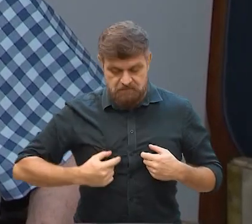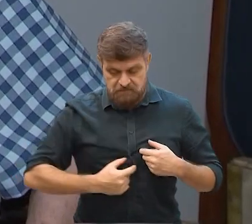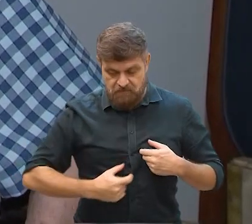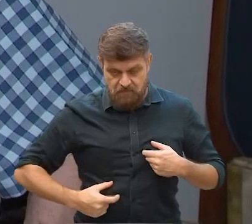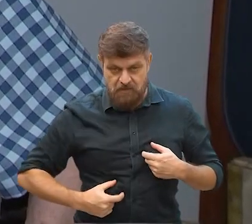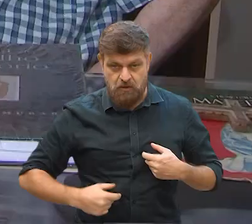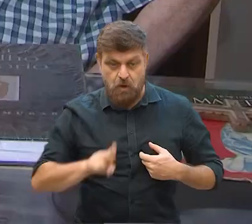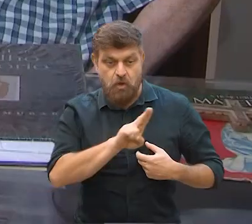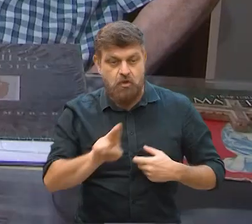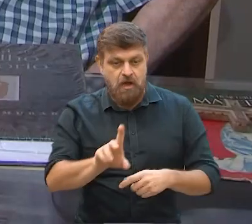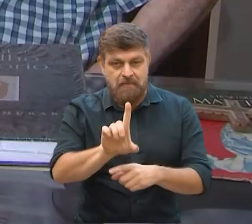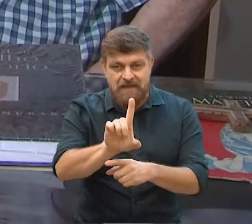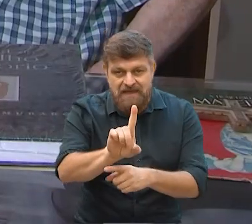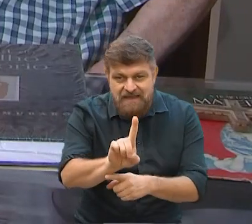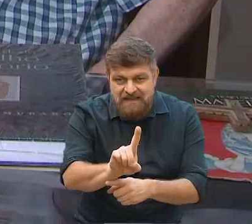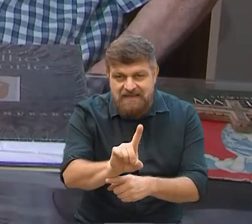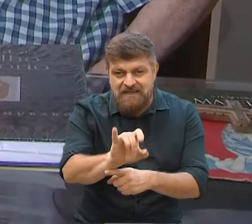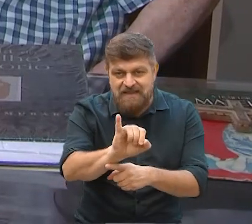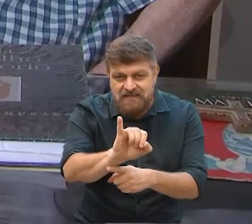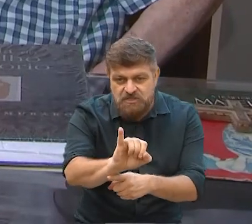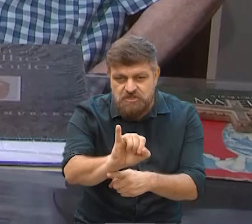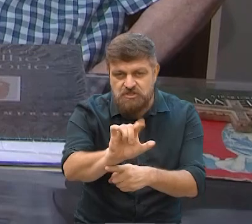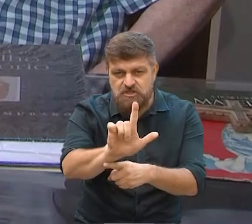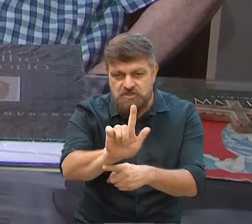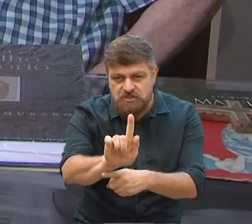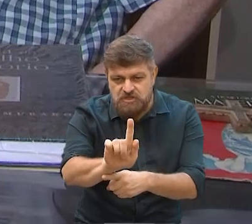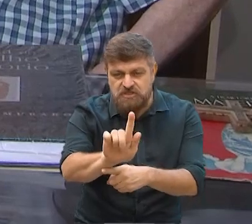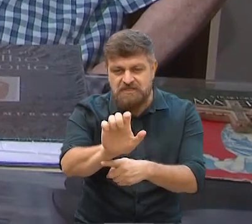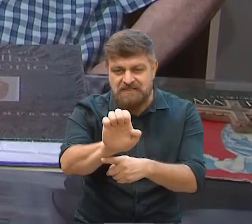digestório. Hoje, na nova anatomia,